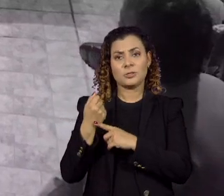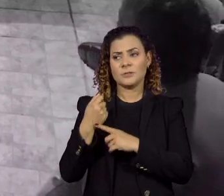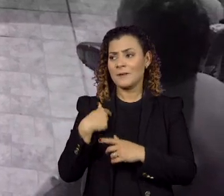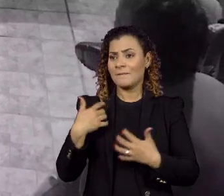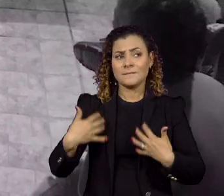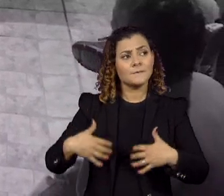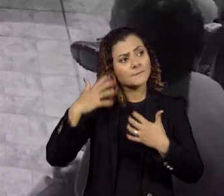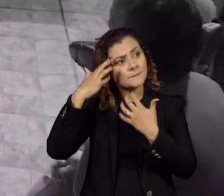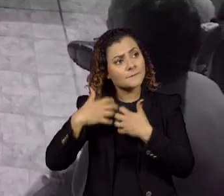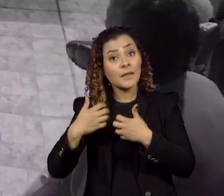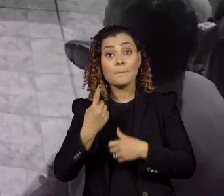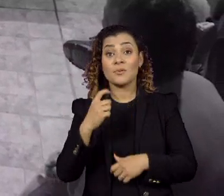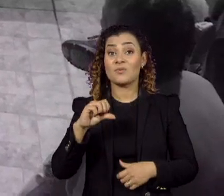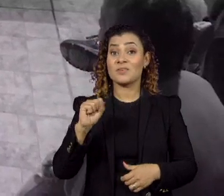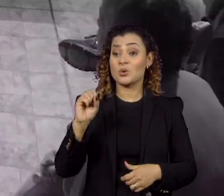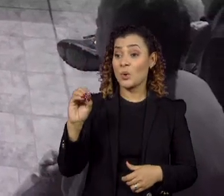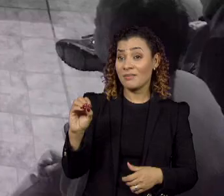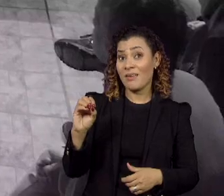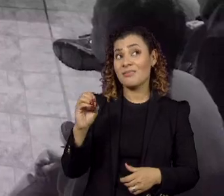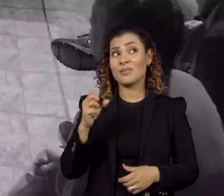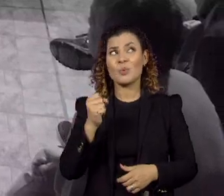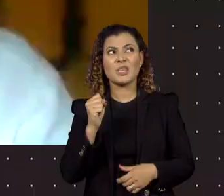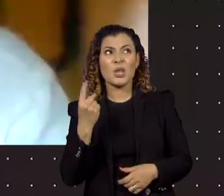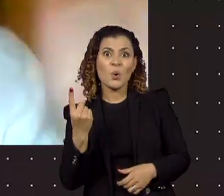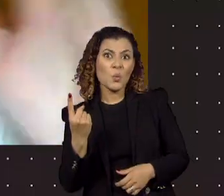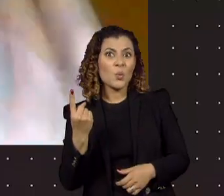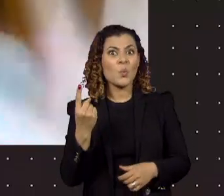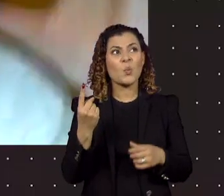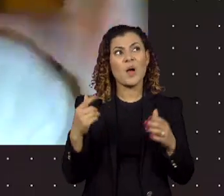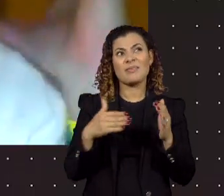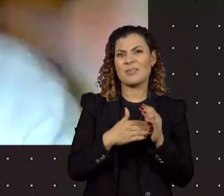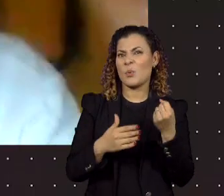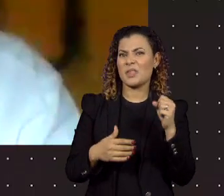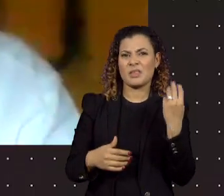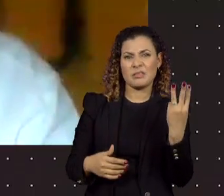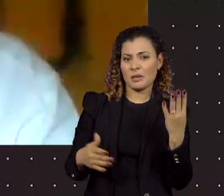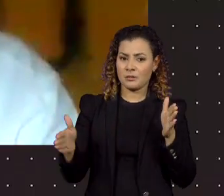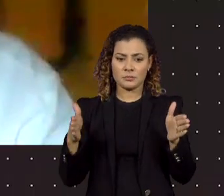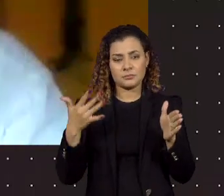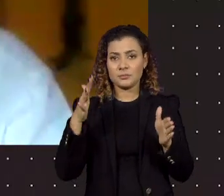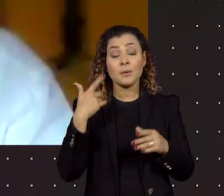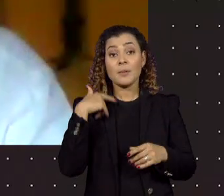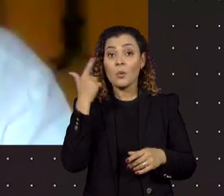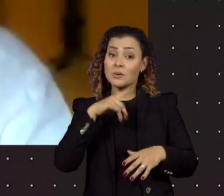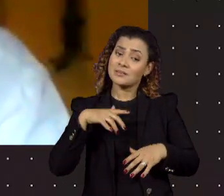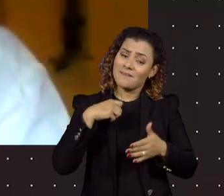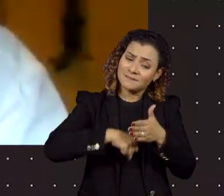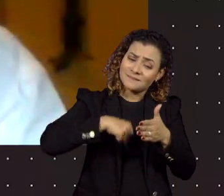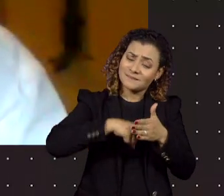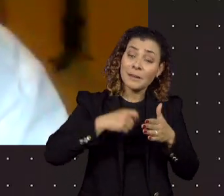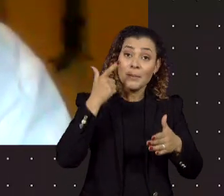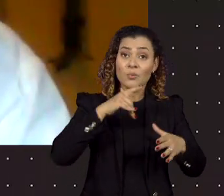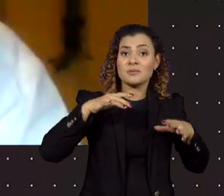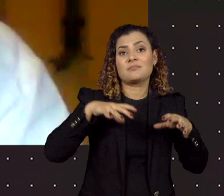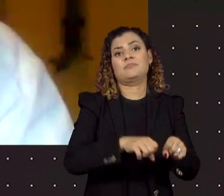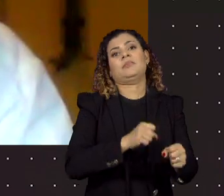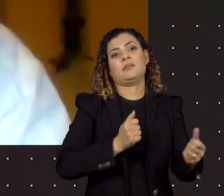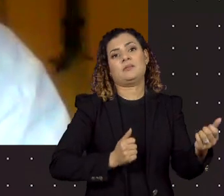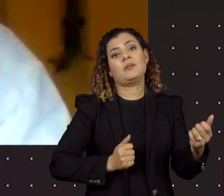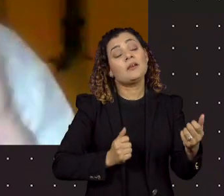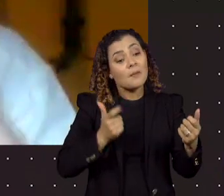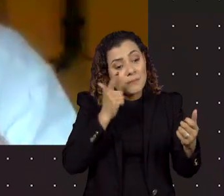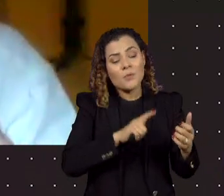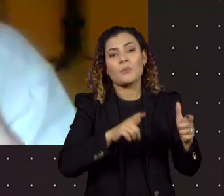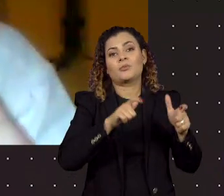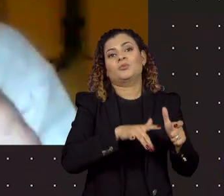em 1980, 81, 82, 83, até conseguir aquele espaço lá. E agora a gente